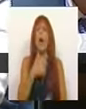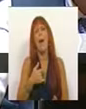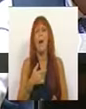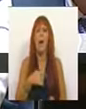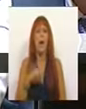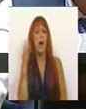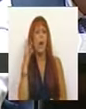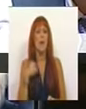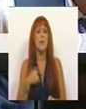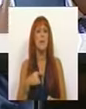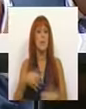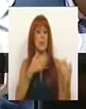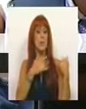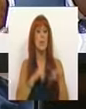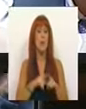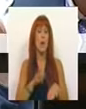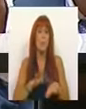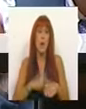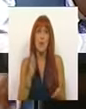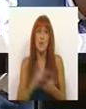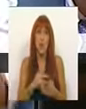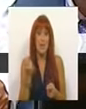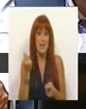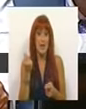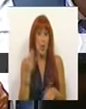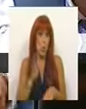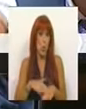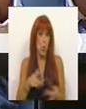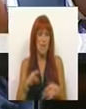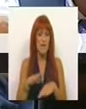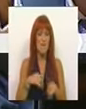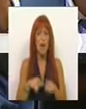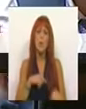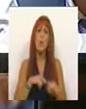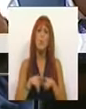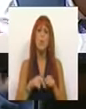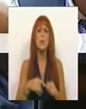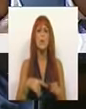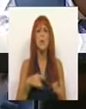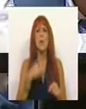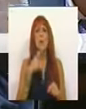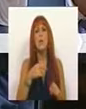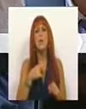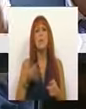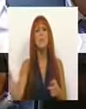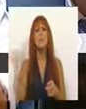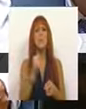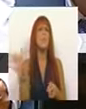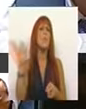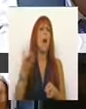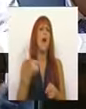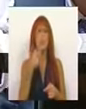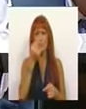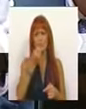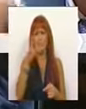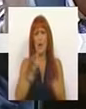deliberadamente a tutela, por razões meramente financeiras, fazer uma política de comunicação a dizer que vão pôr muitos